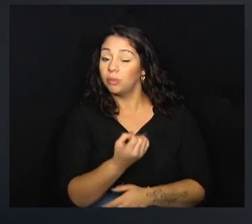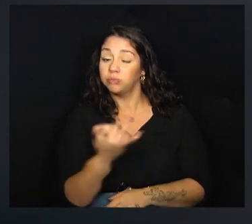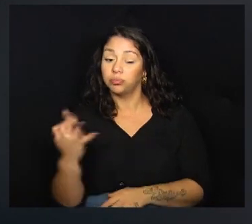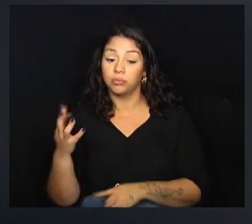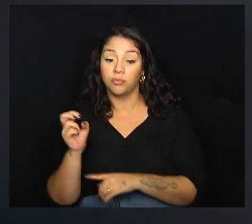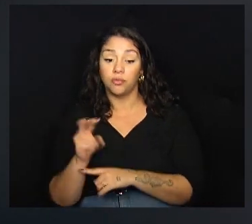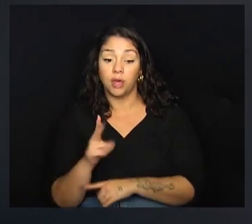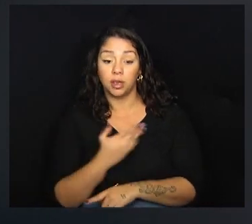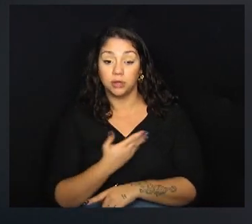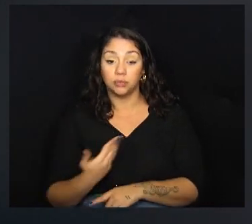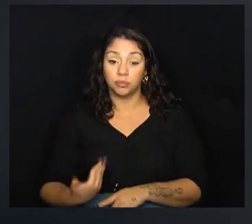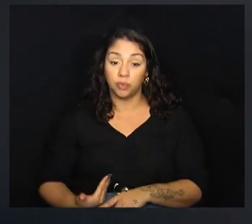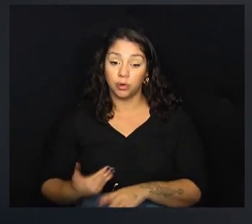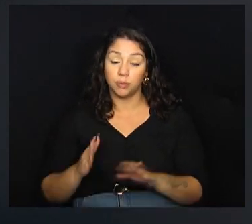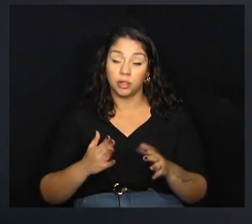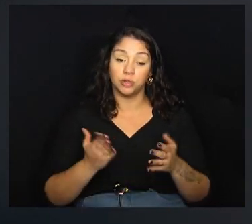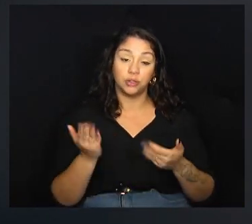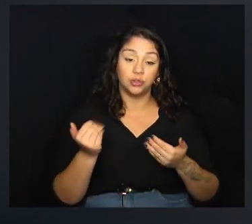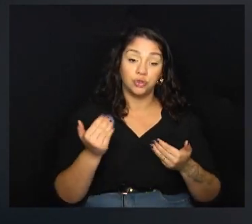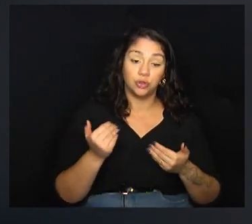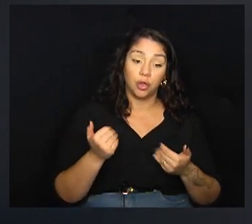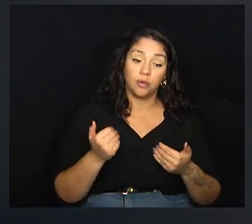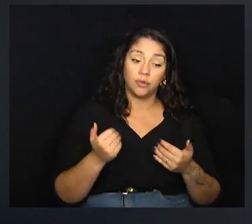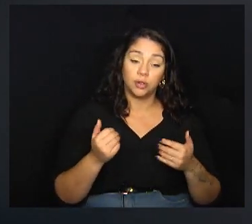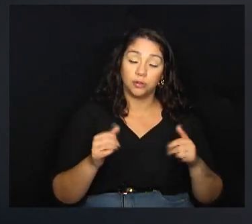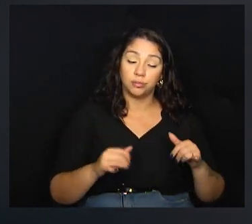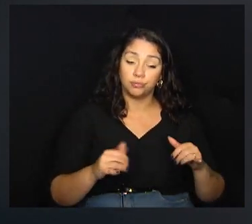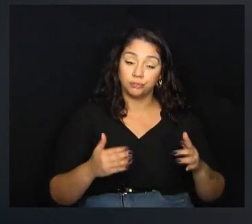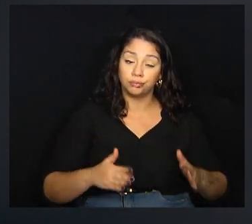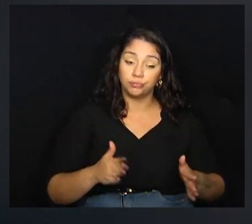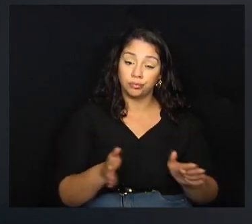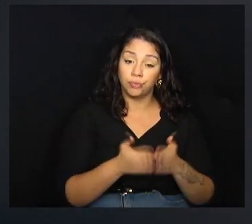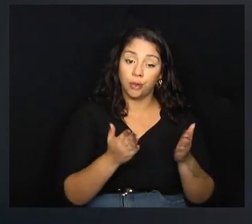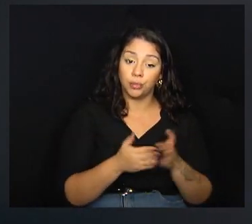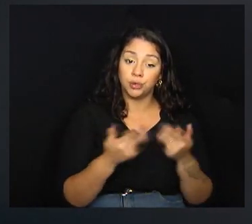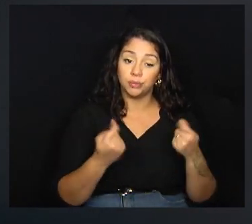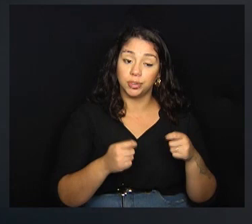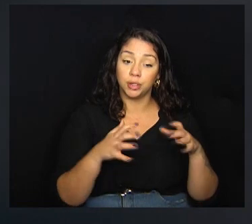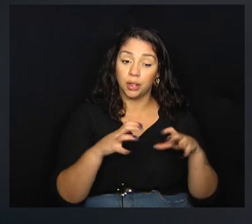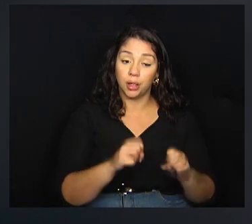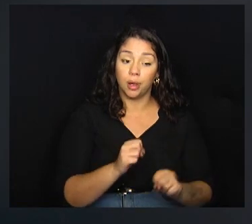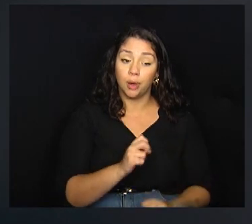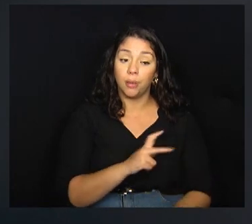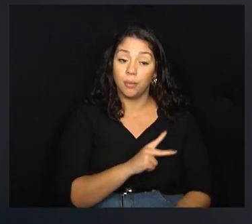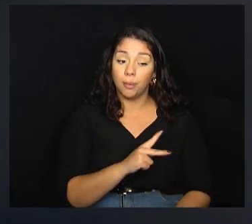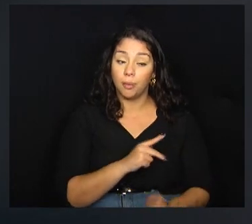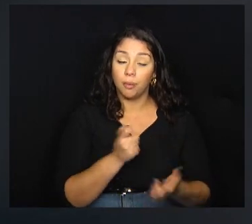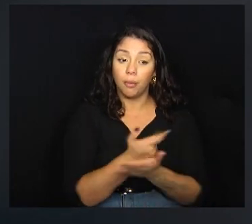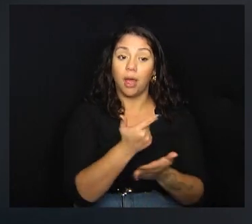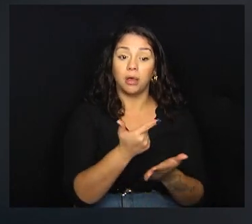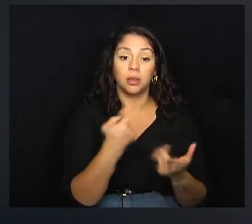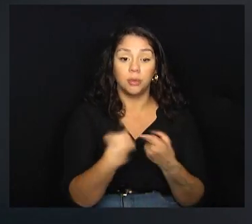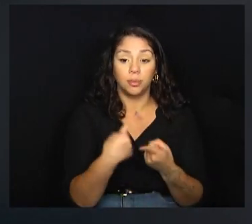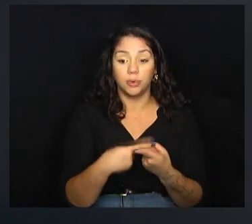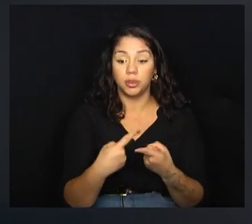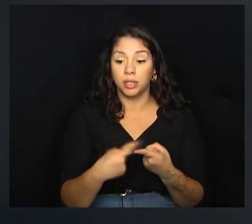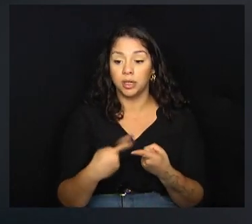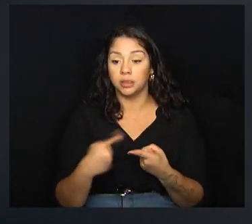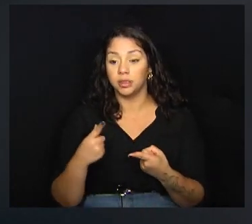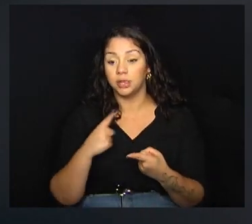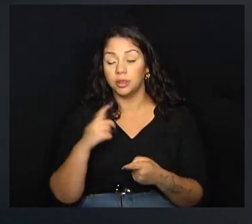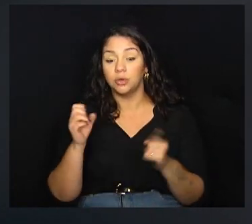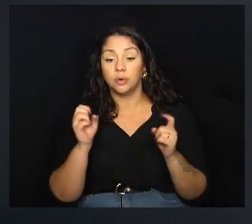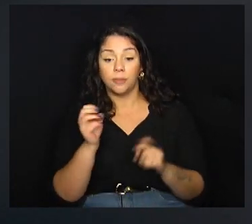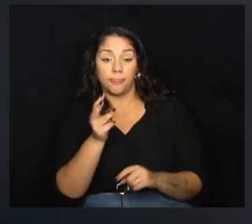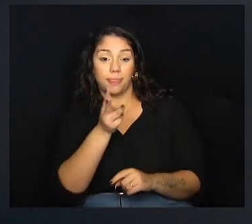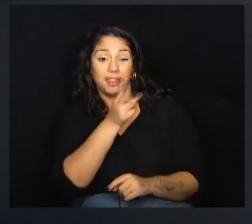jovens carentes da cidade têm que ocupar as cadeiras pagas, né, por conta da defasagem do ensino médio